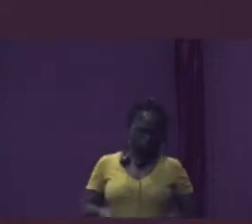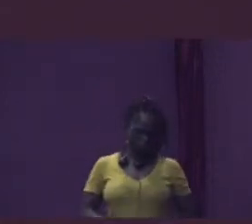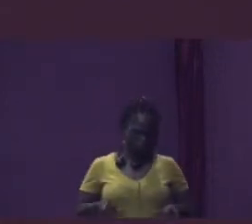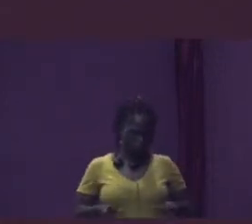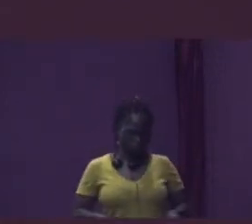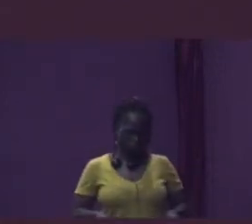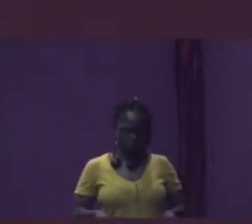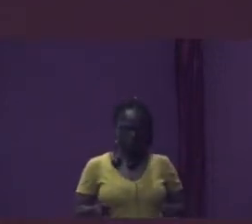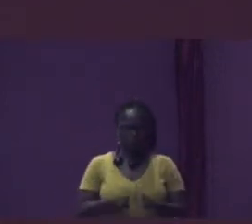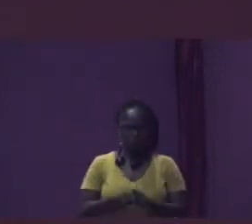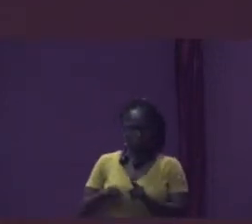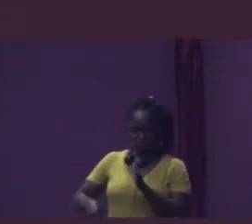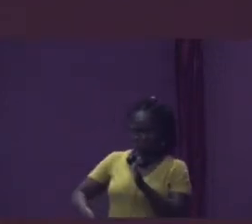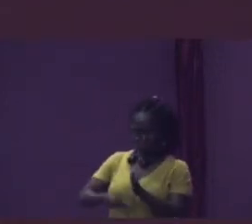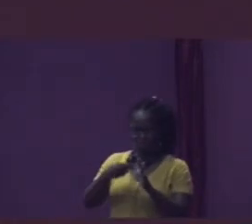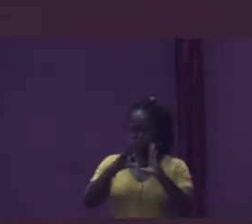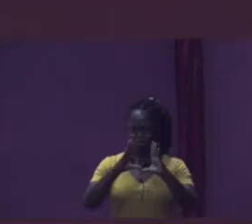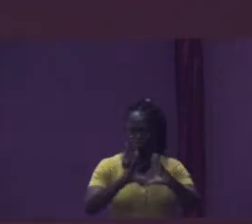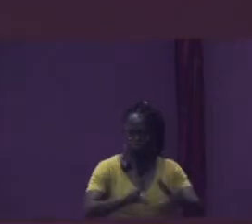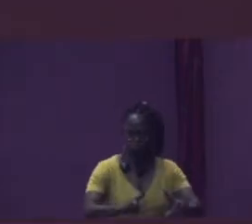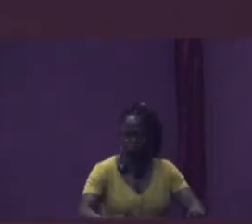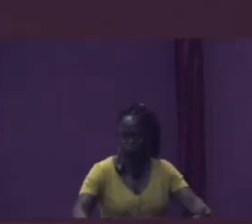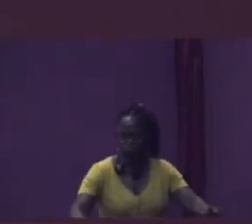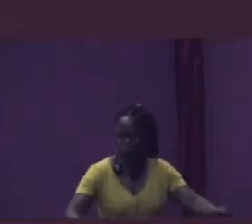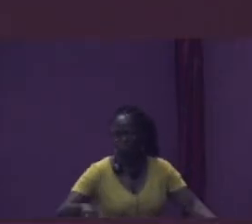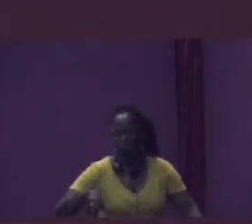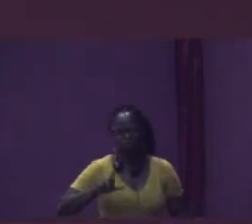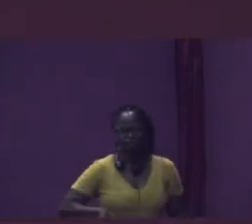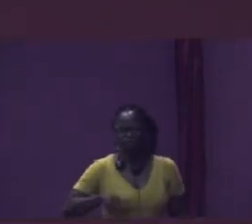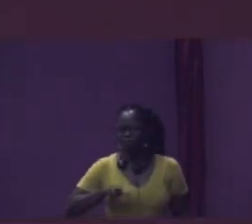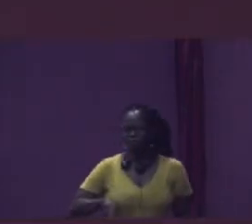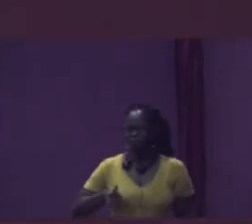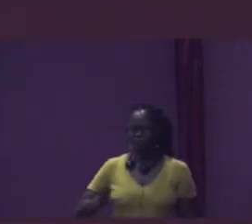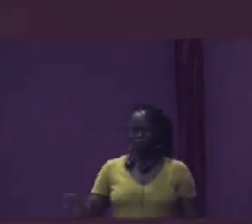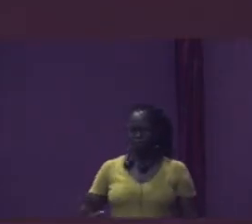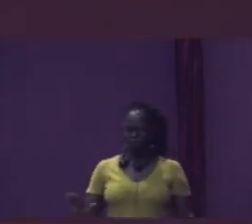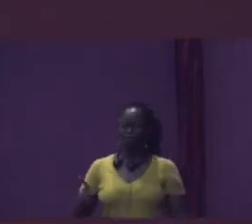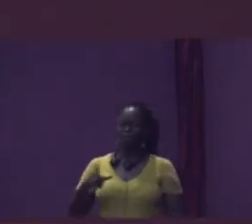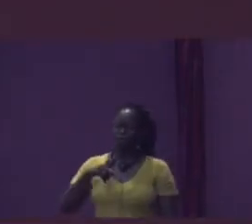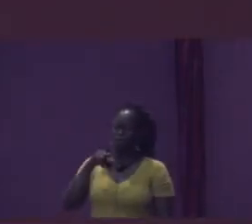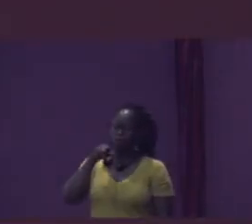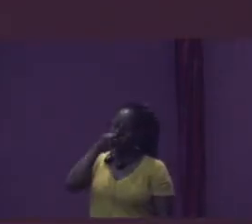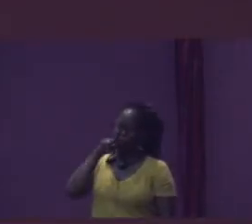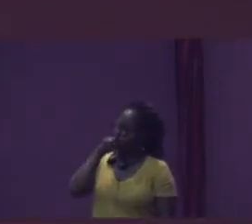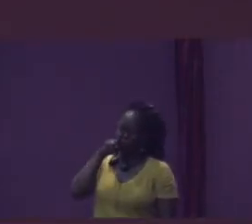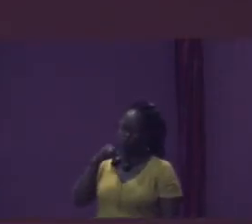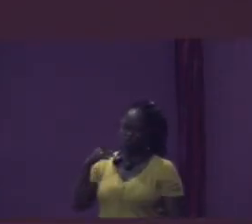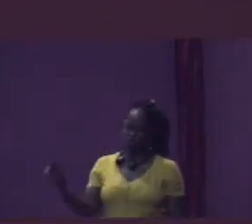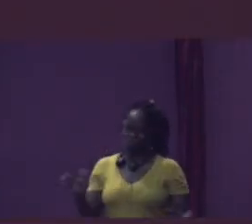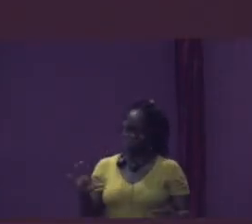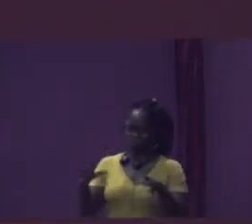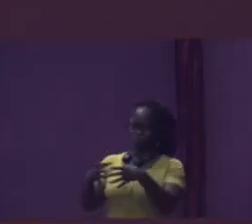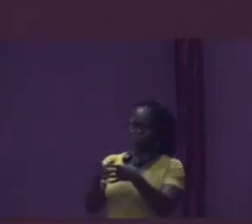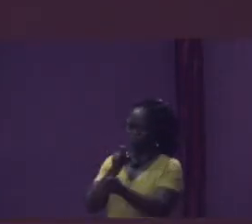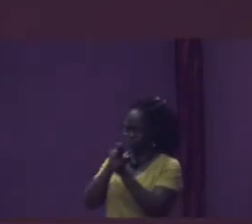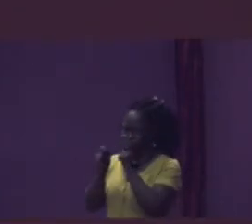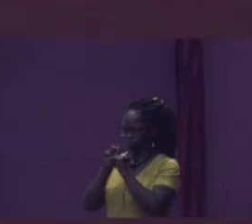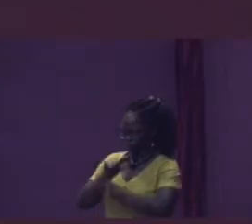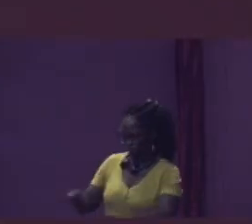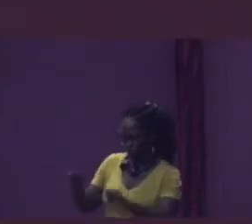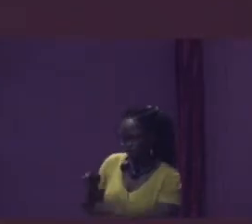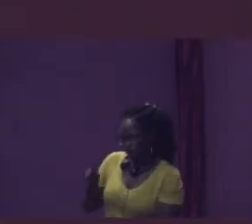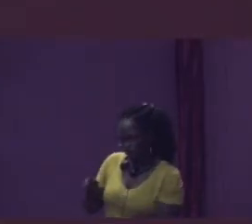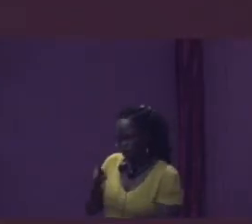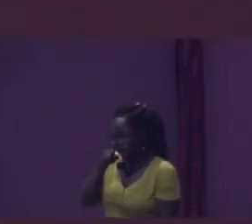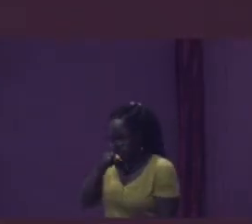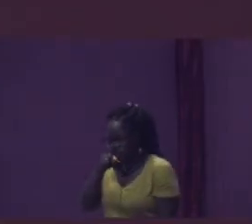promove a redução das cesáreas. O imperativo de tornar-se um risk manager está colocado para o nosso grupo de entrevistados. E